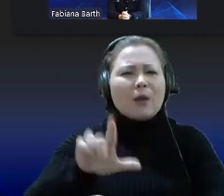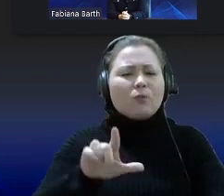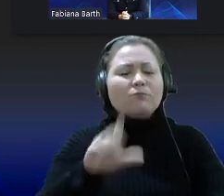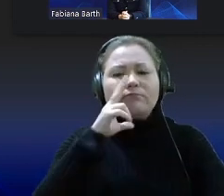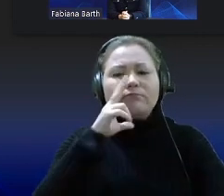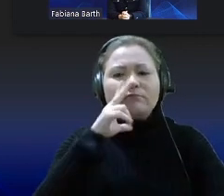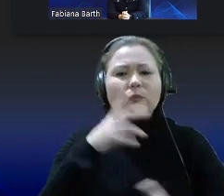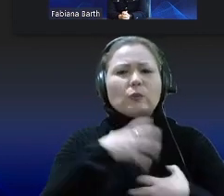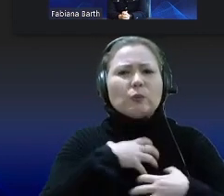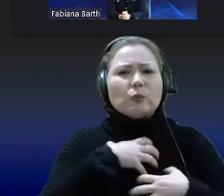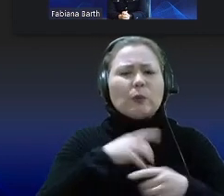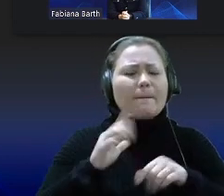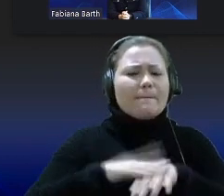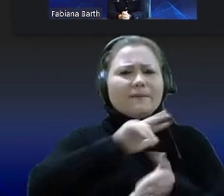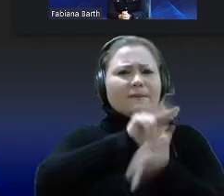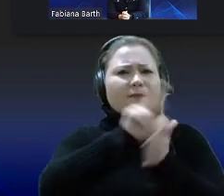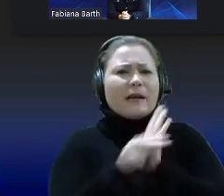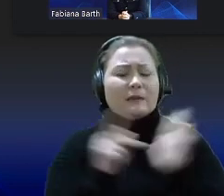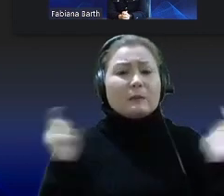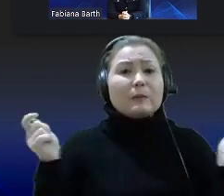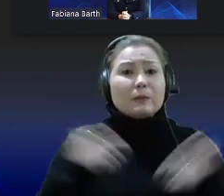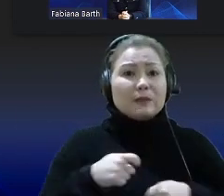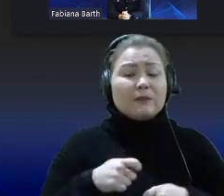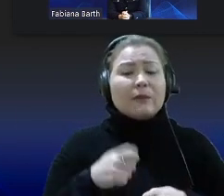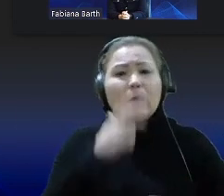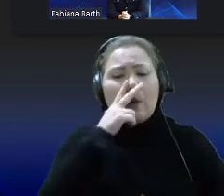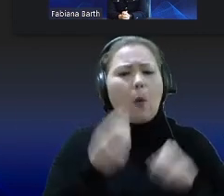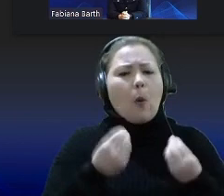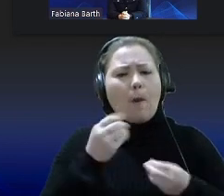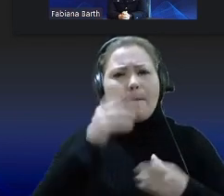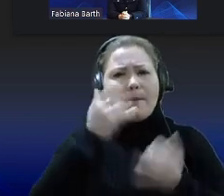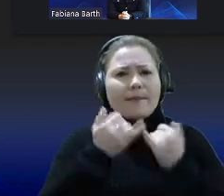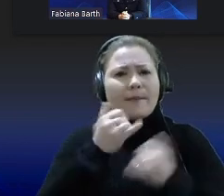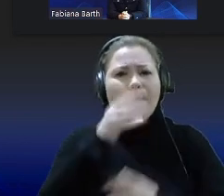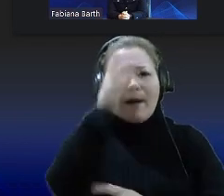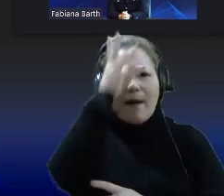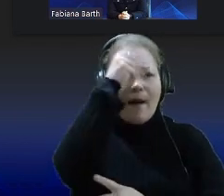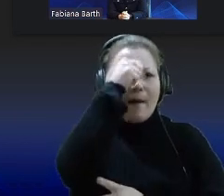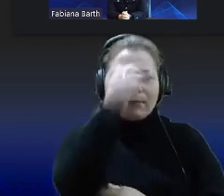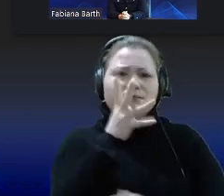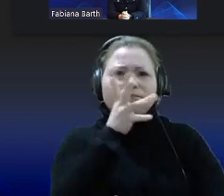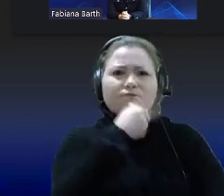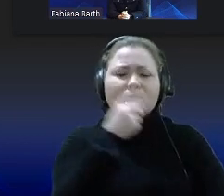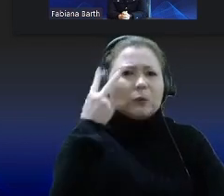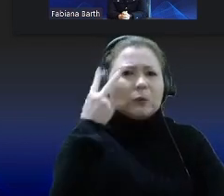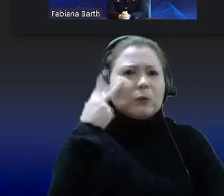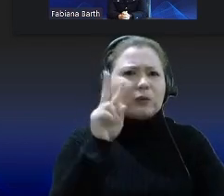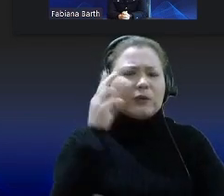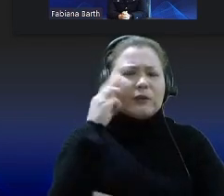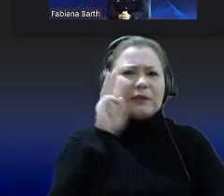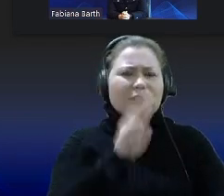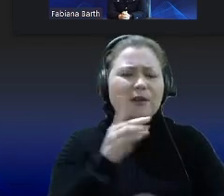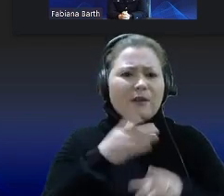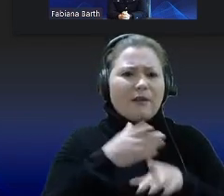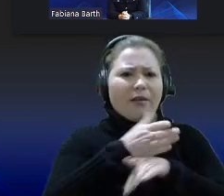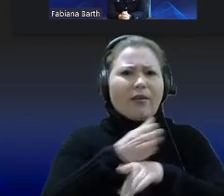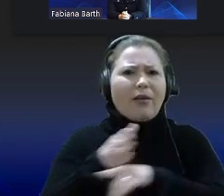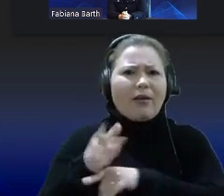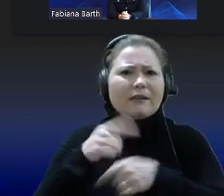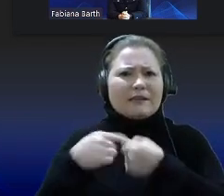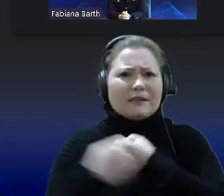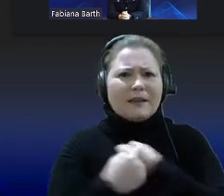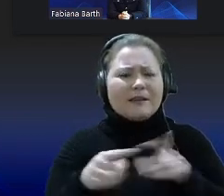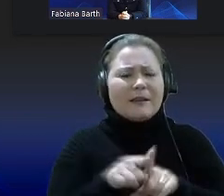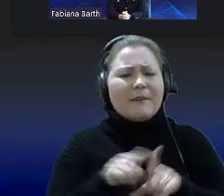situações as mais variadas possíveis, como uma Amazônia, por exemplo, que demora 2-3 dias de uma cidade para outra, como